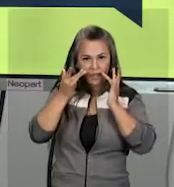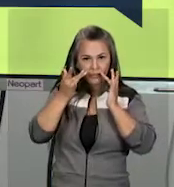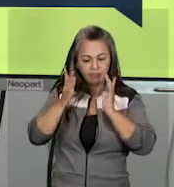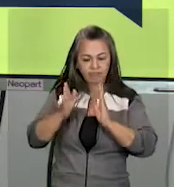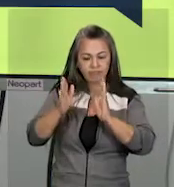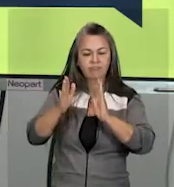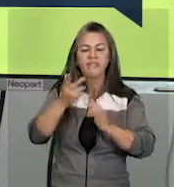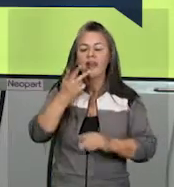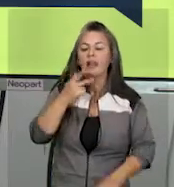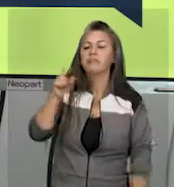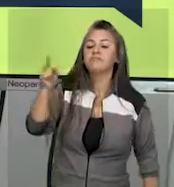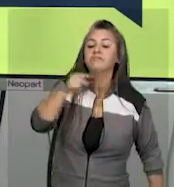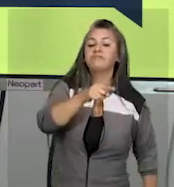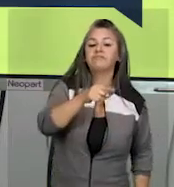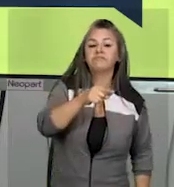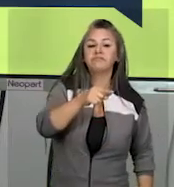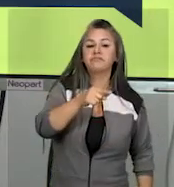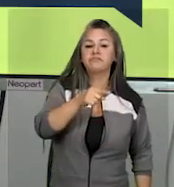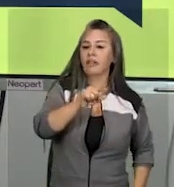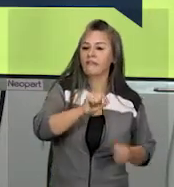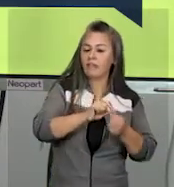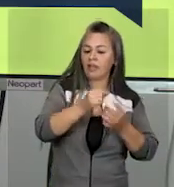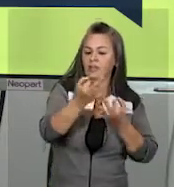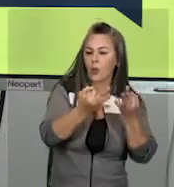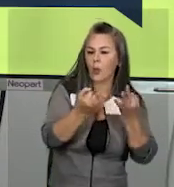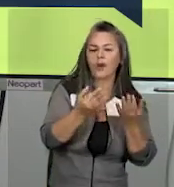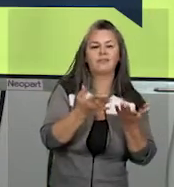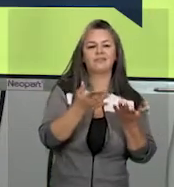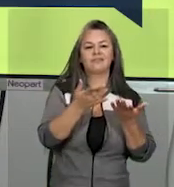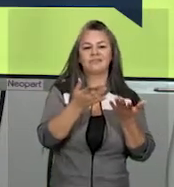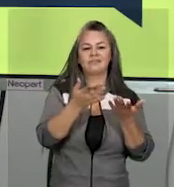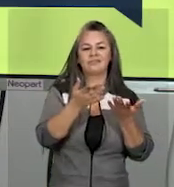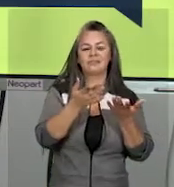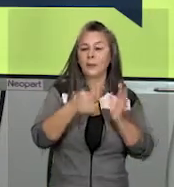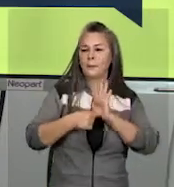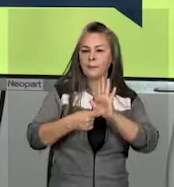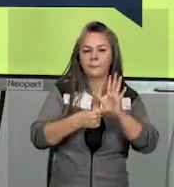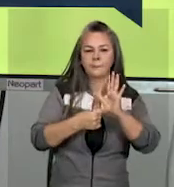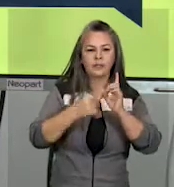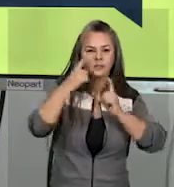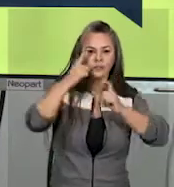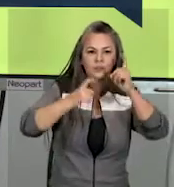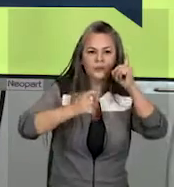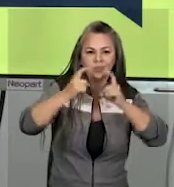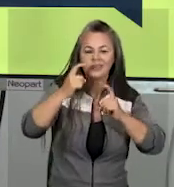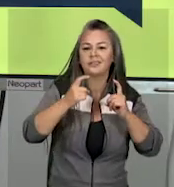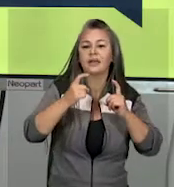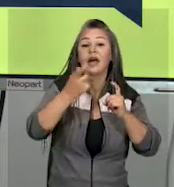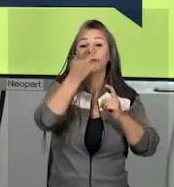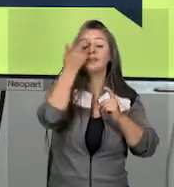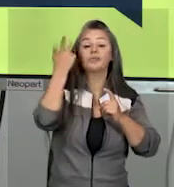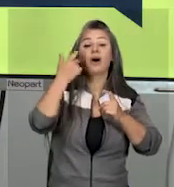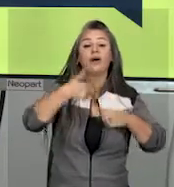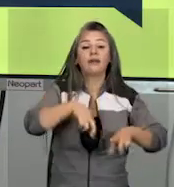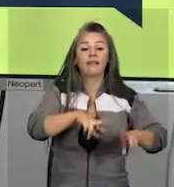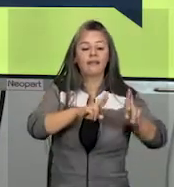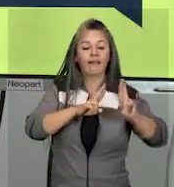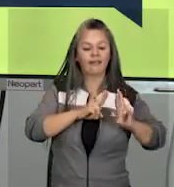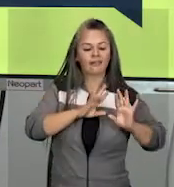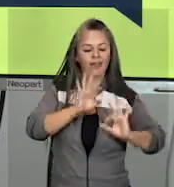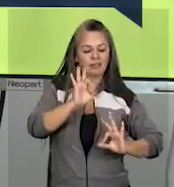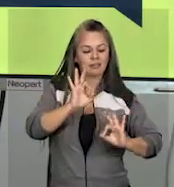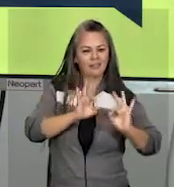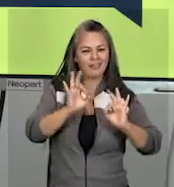diz para o ator, olha, faça desse jeito, expresse essa emoção, esse sentimento, né? Demonstre